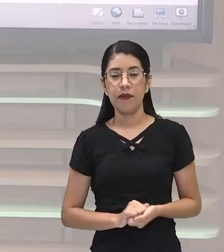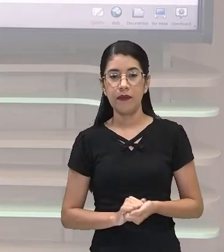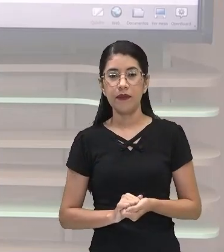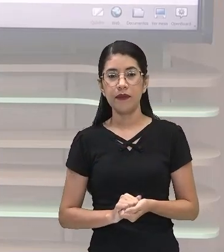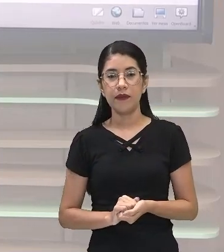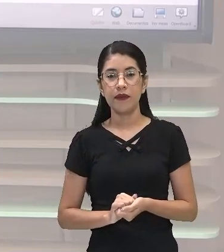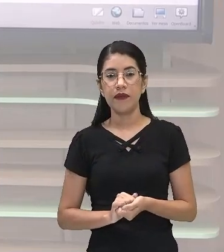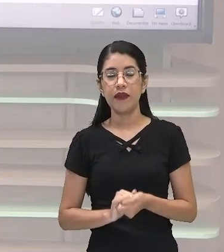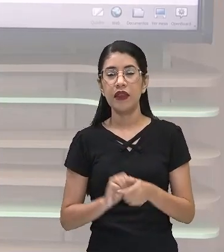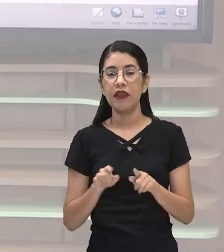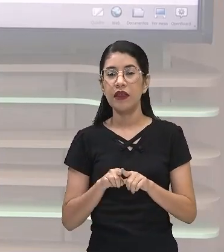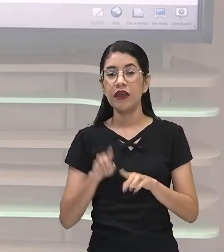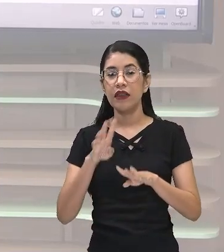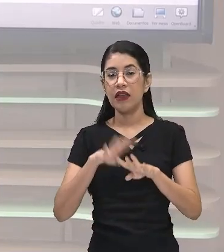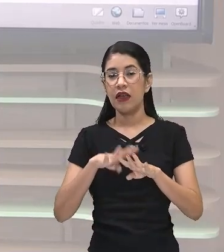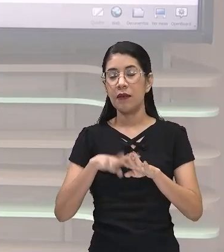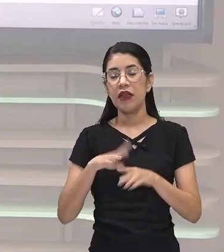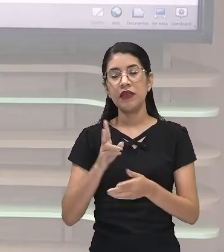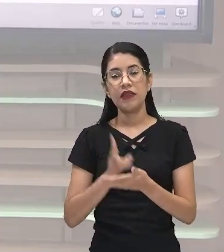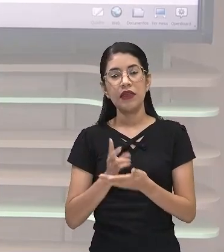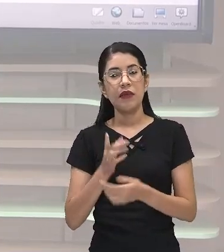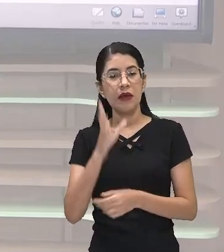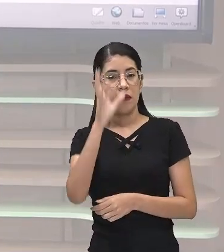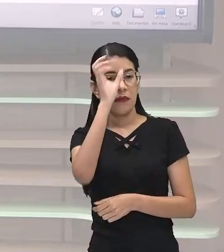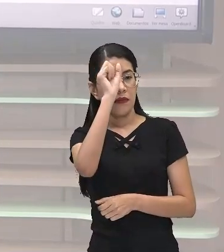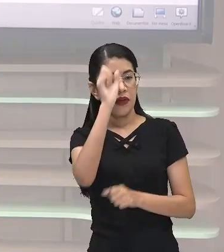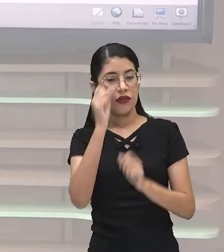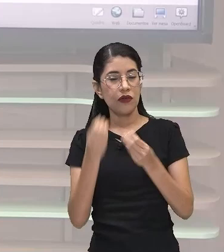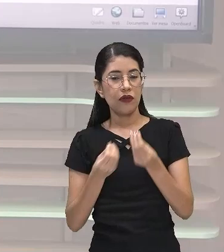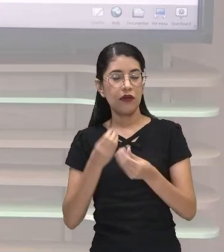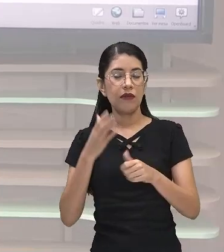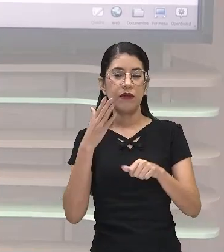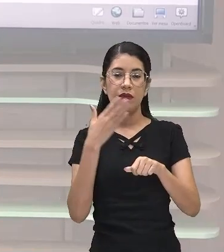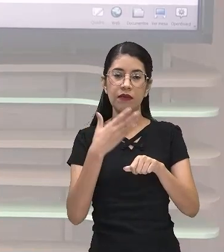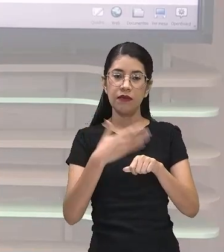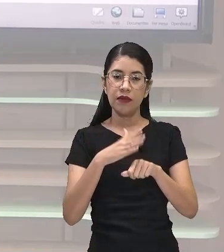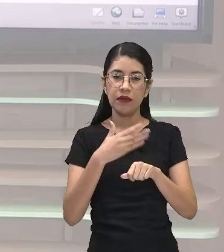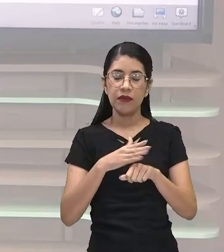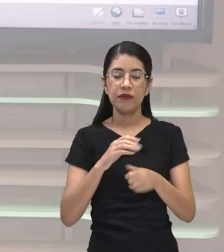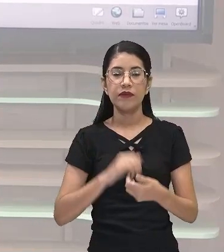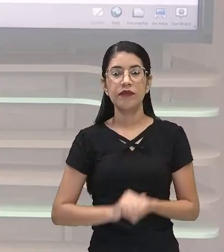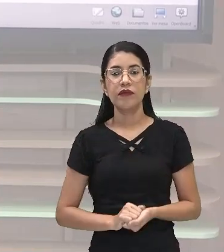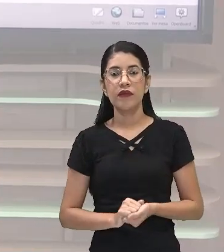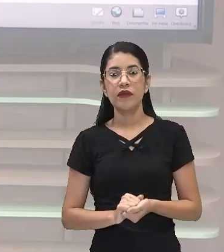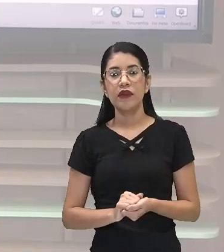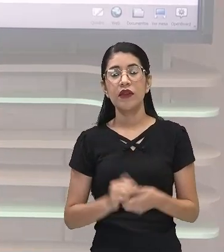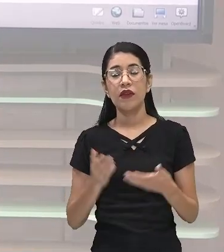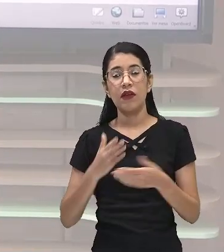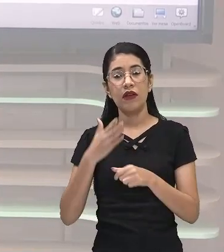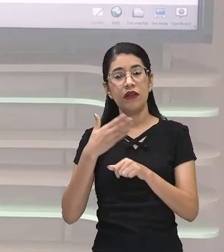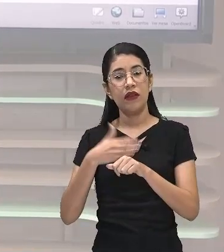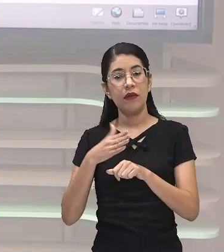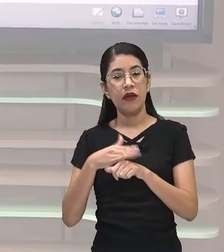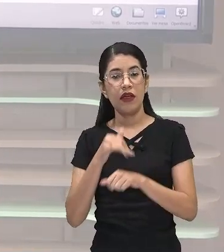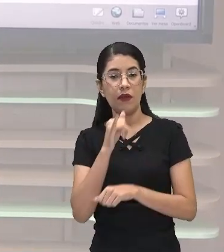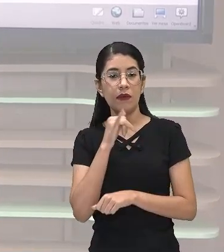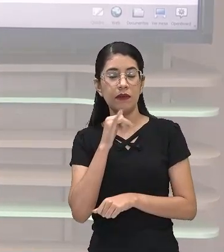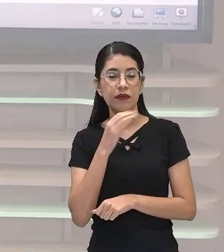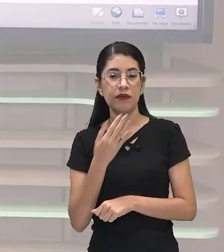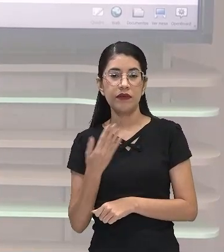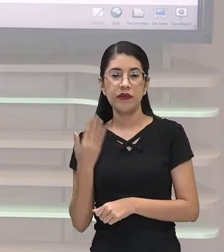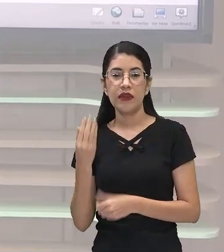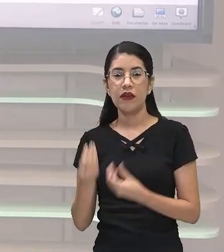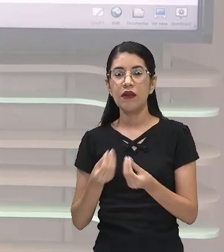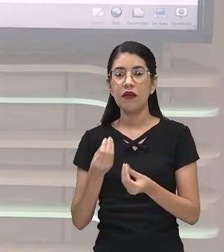E matemática a gente sempre aprende praticando. Então, vamos ver aí uma questão para a gente conseguir entender direitinho como